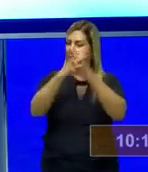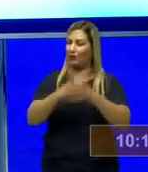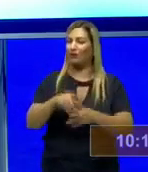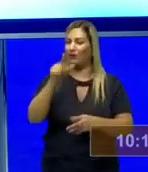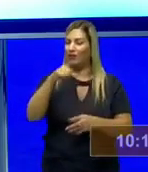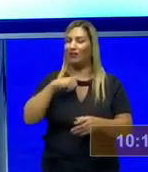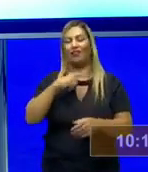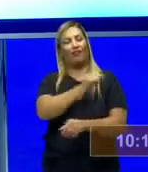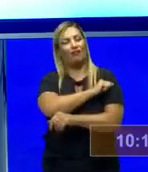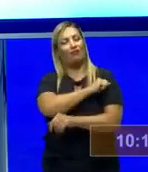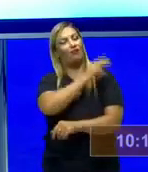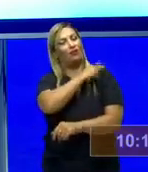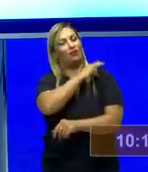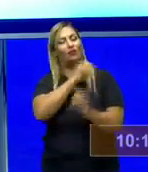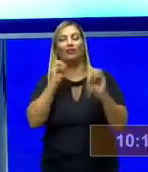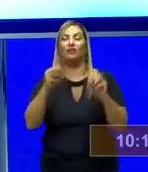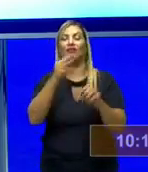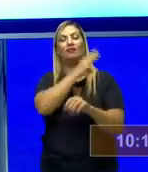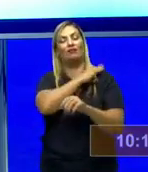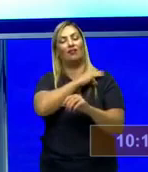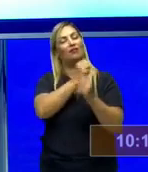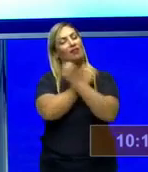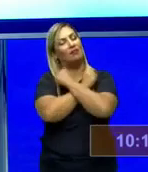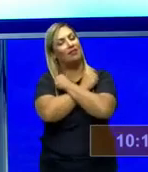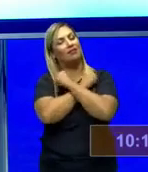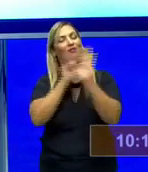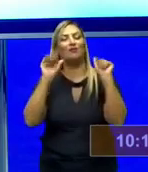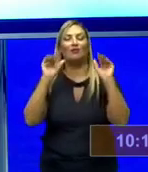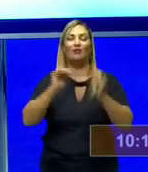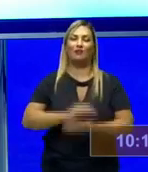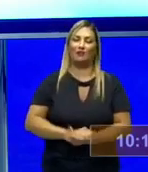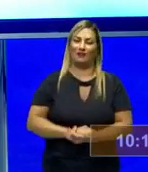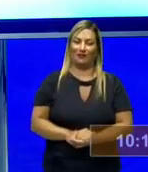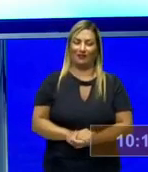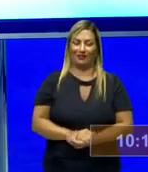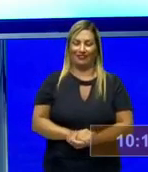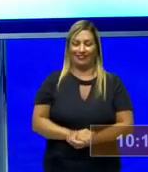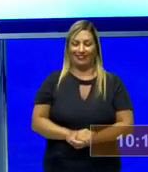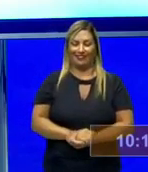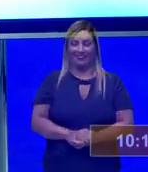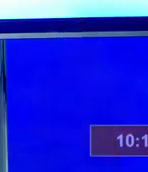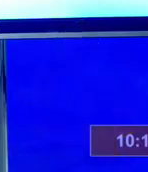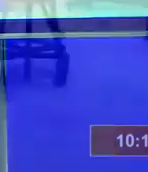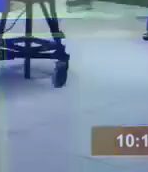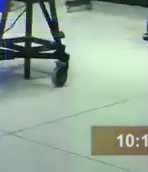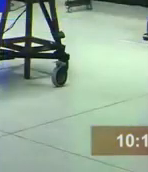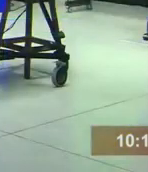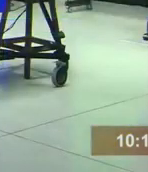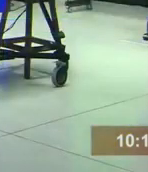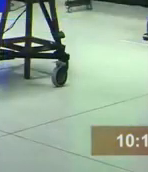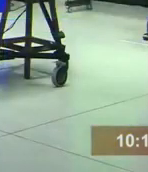para você e da 2ª série do Ensino Médio forte abraço até mais oi lindo